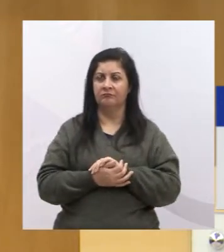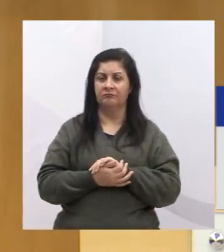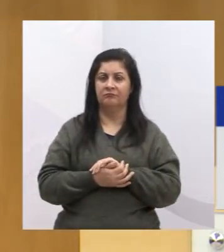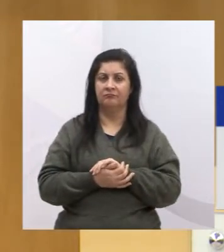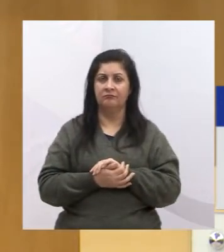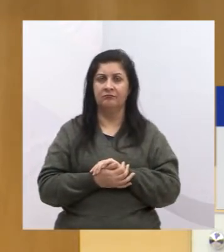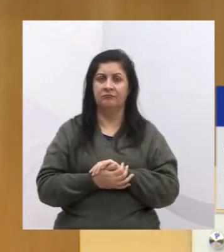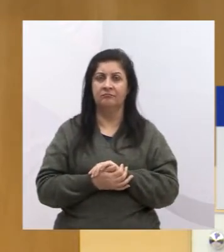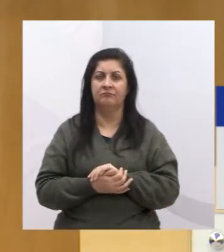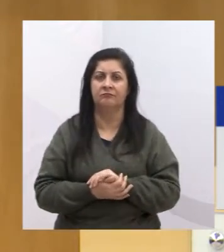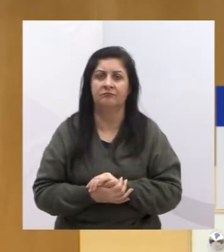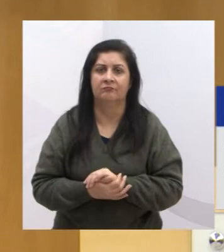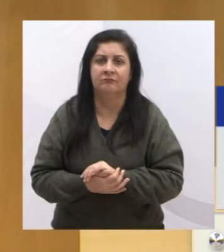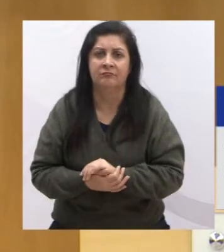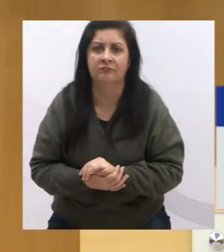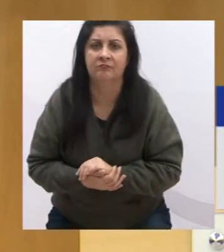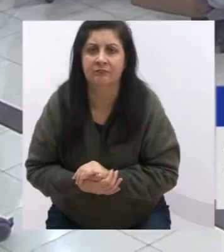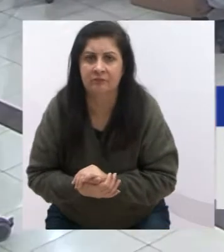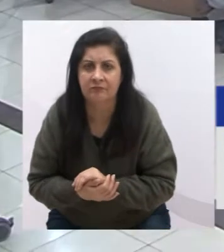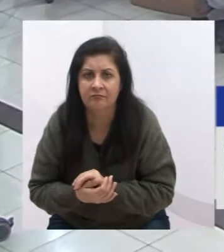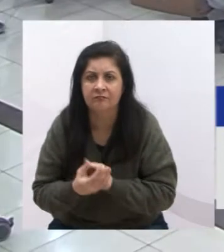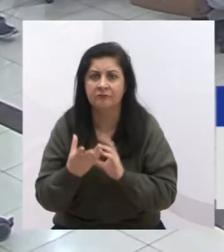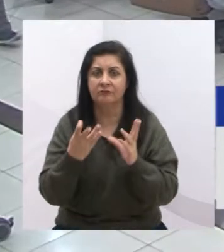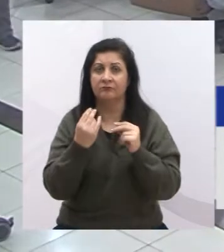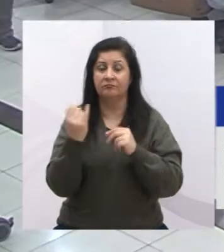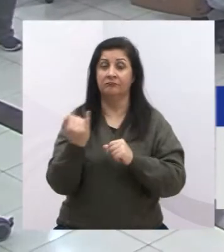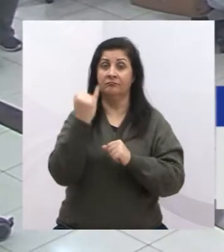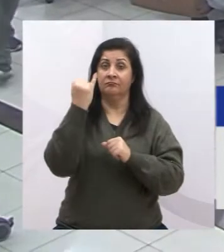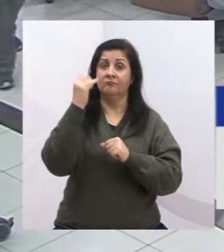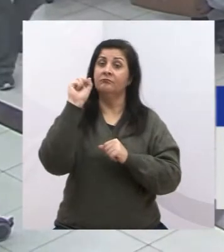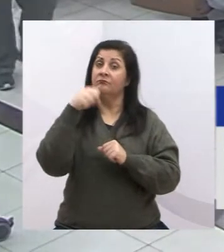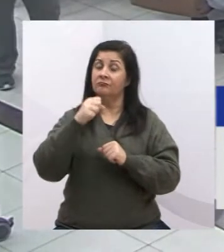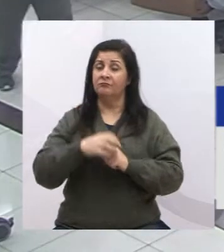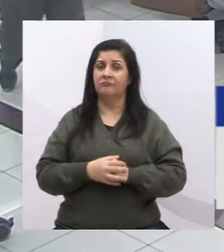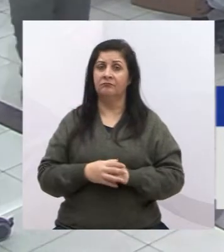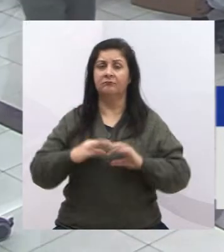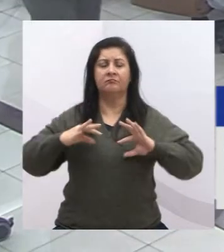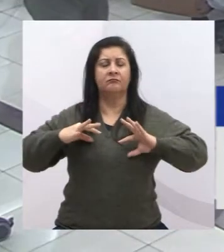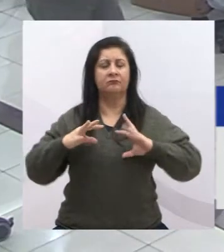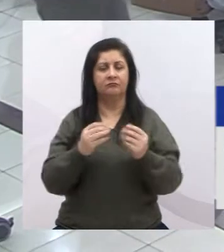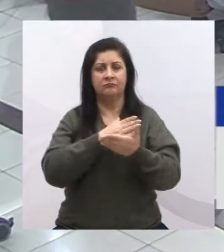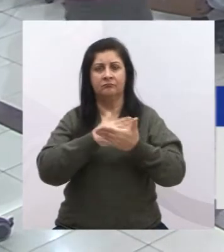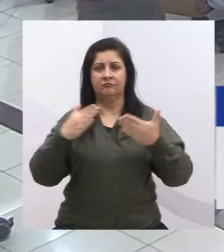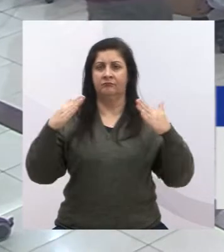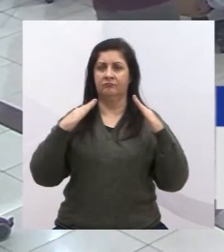que é muito importante. Sim, tudo começa em casa.